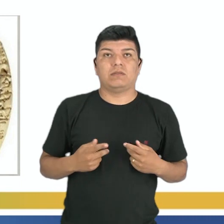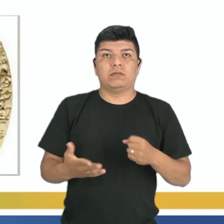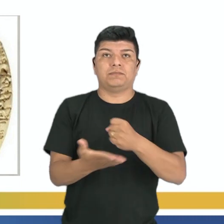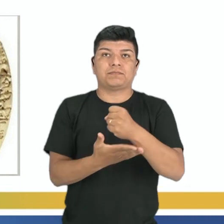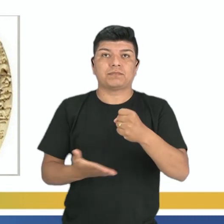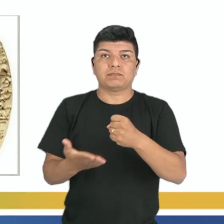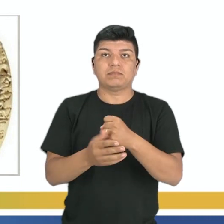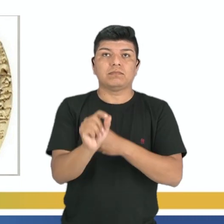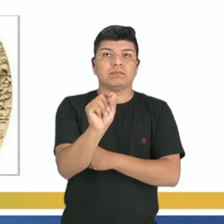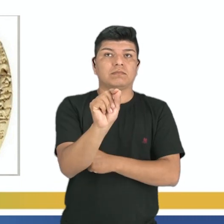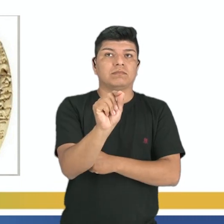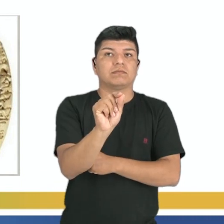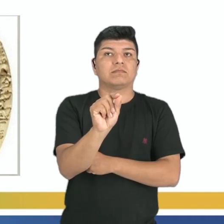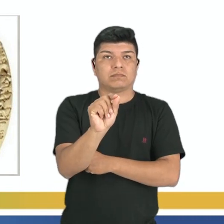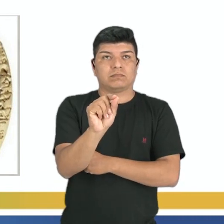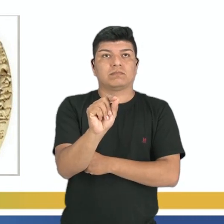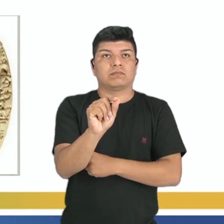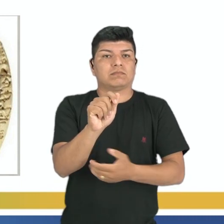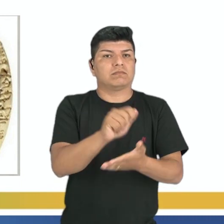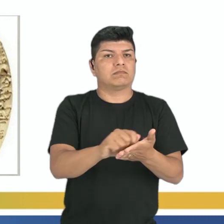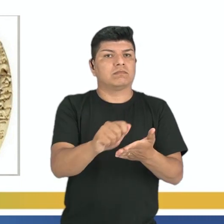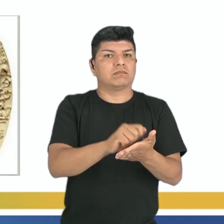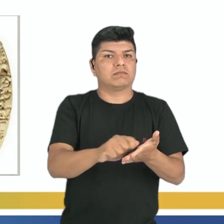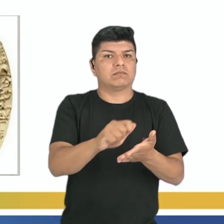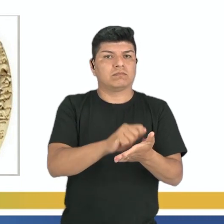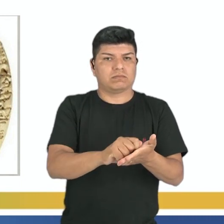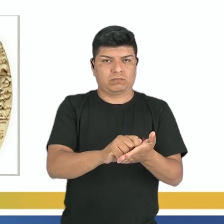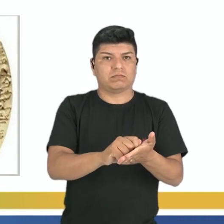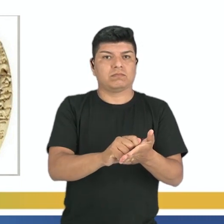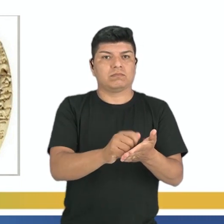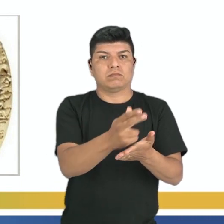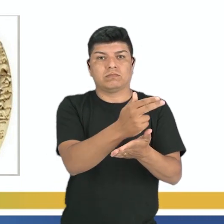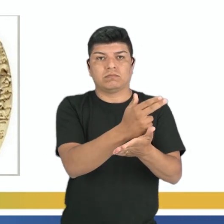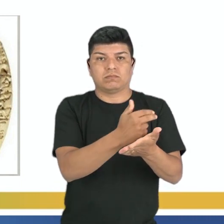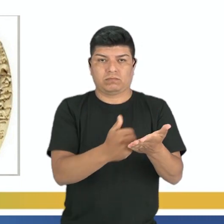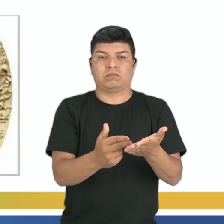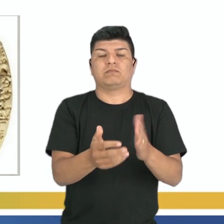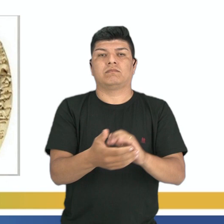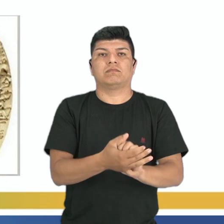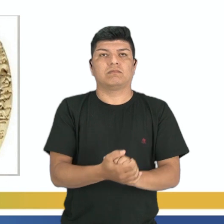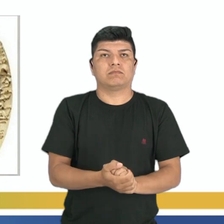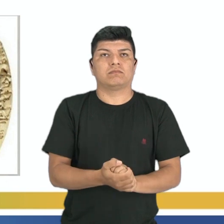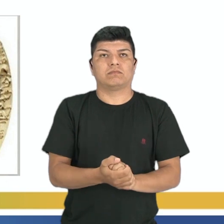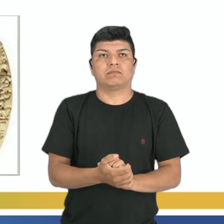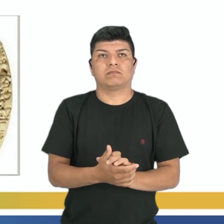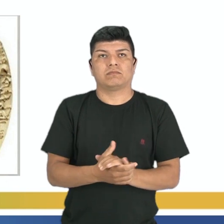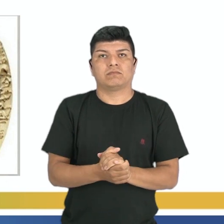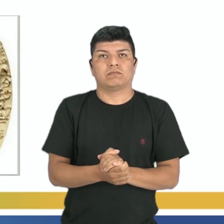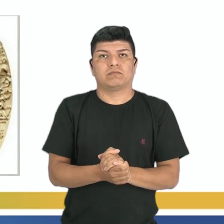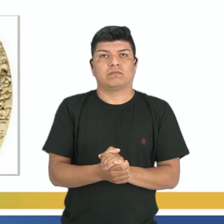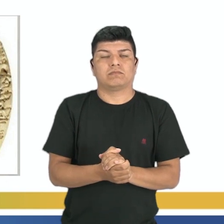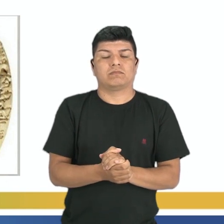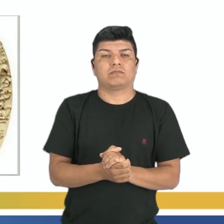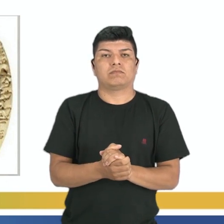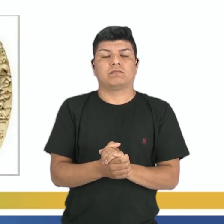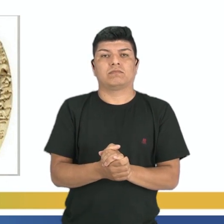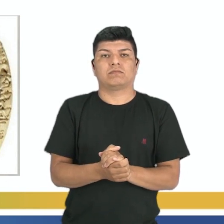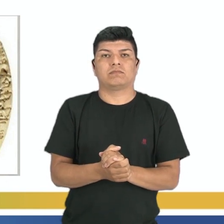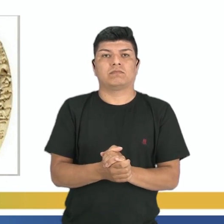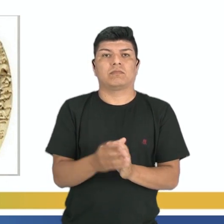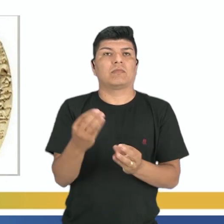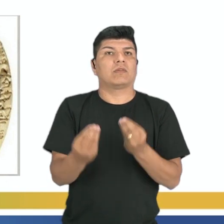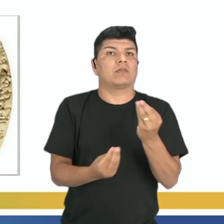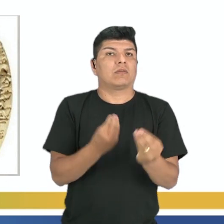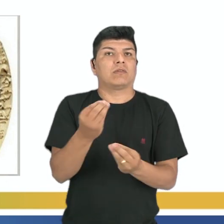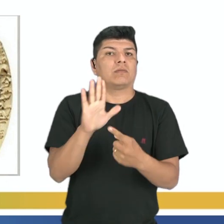basicamente consiste em registrar marcas em determinado suporte. Então, como